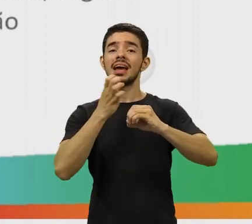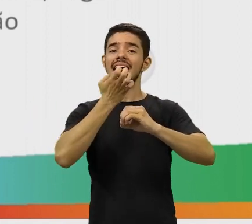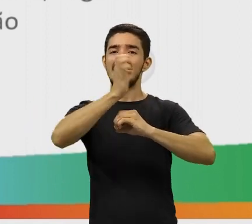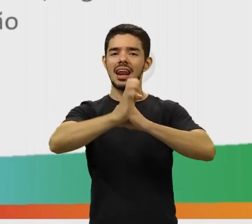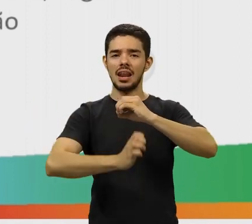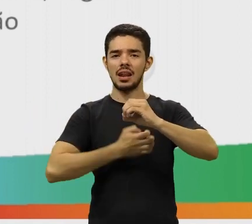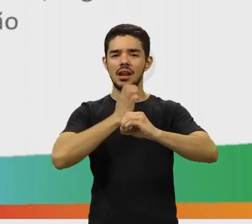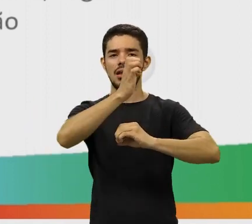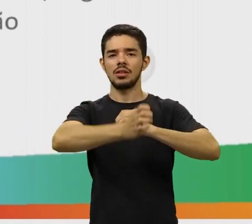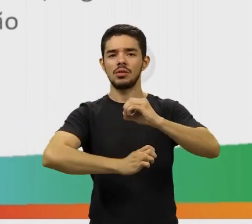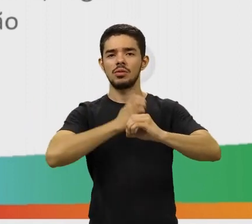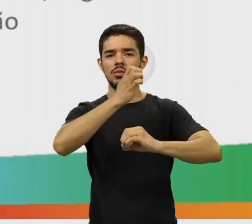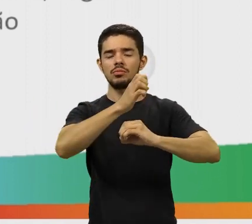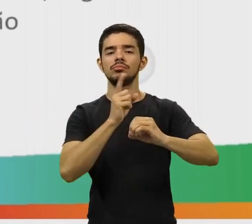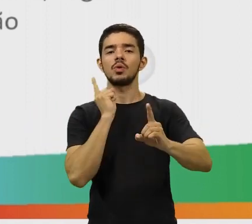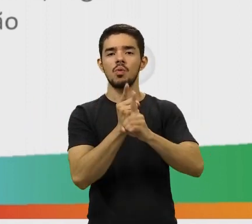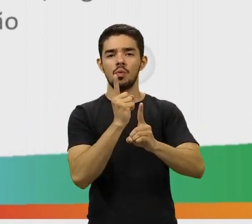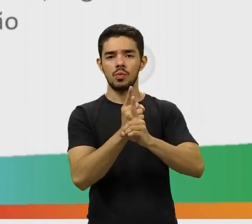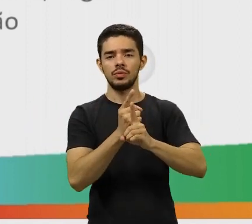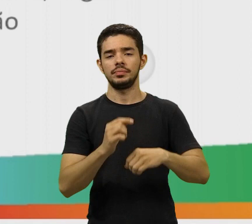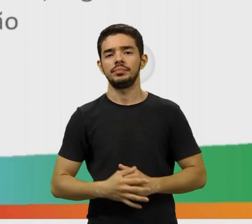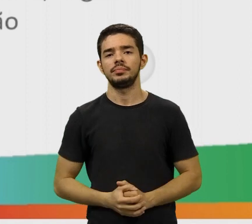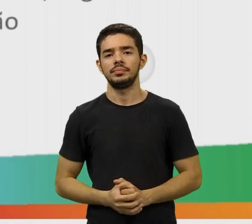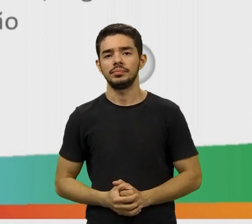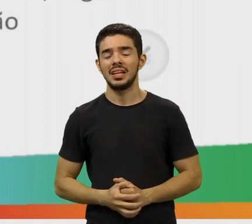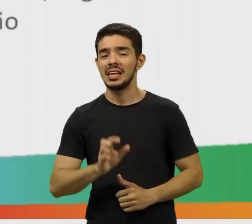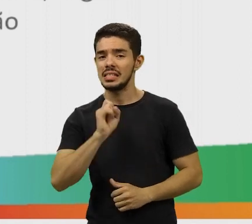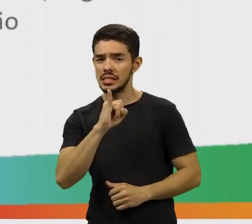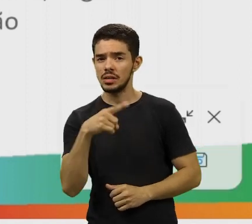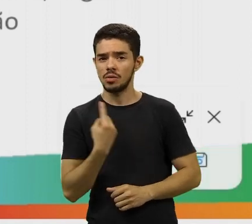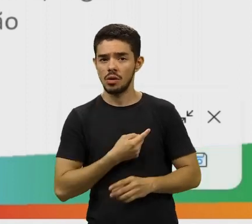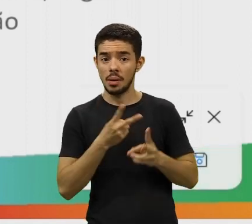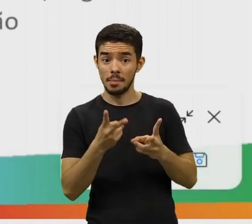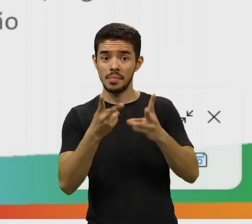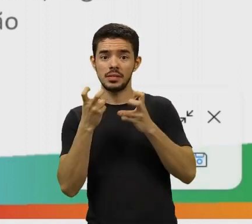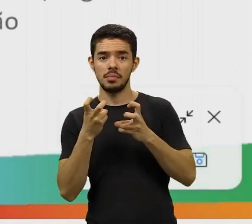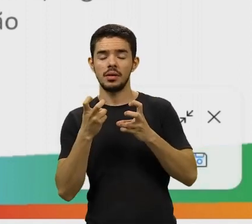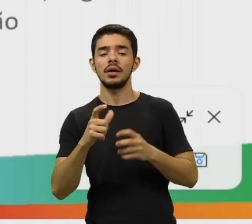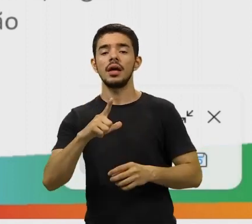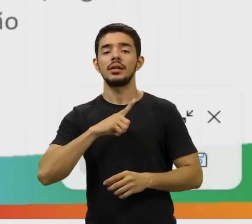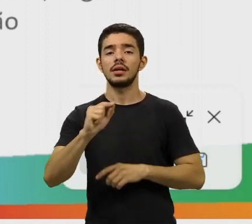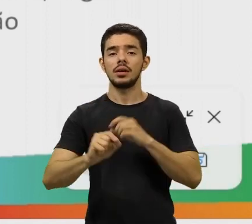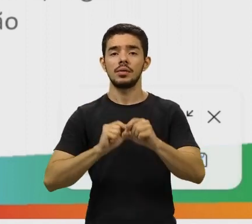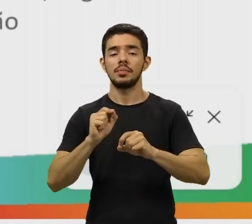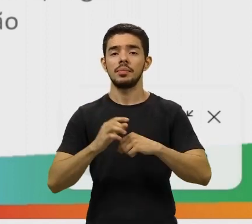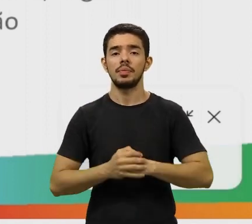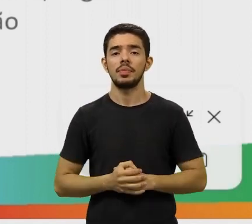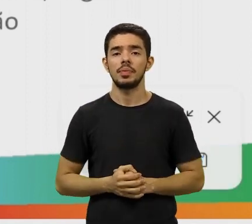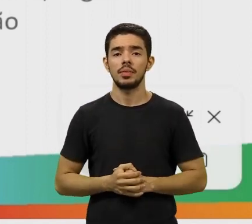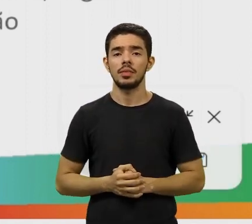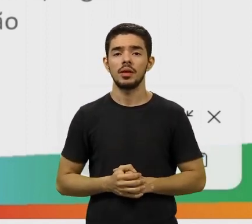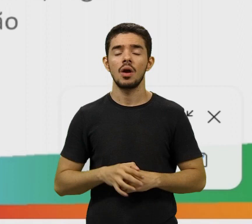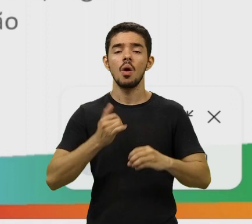os elétrons estão localizados. Então, se nós formos observar, nós temos aqui que o